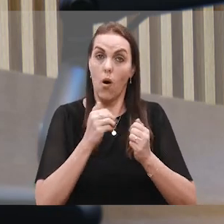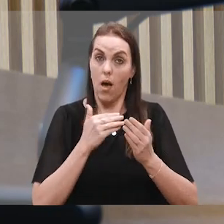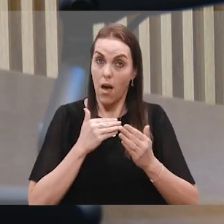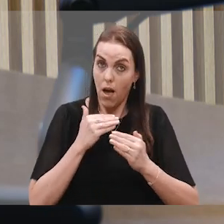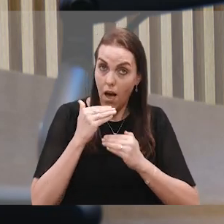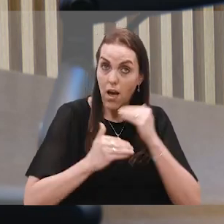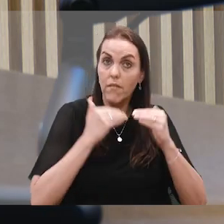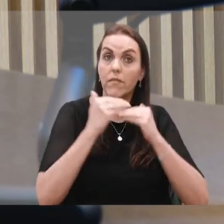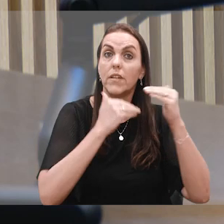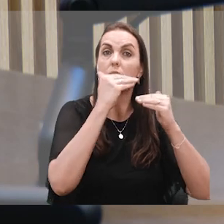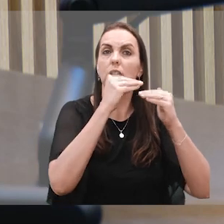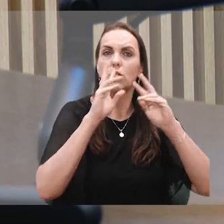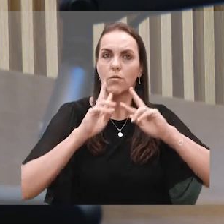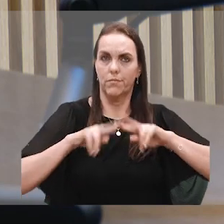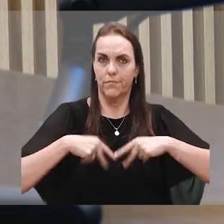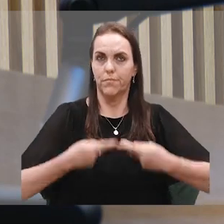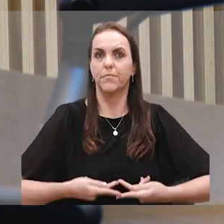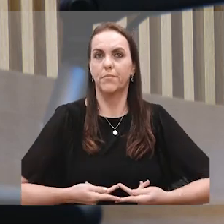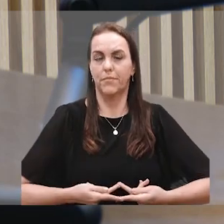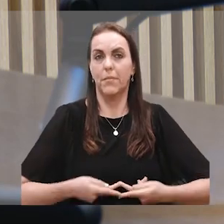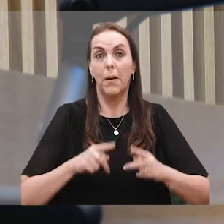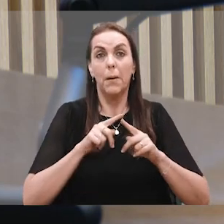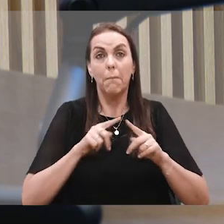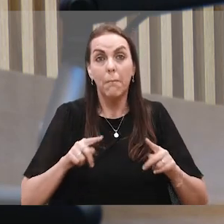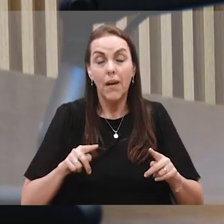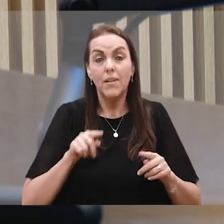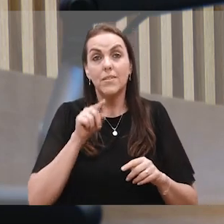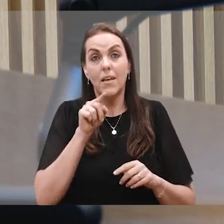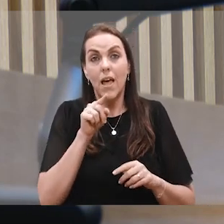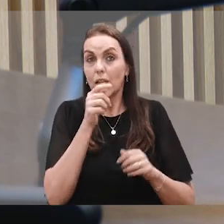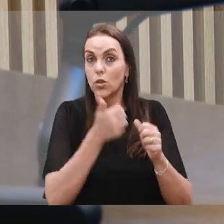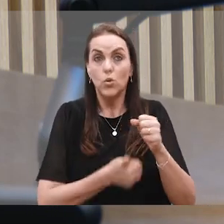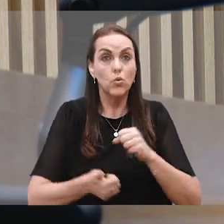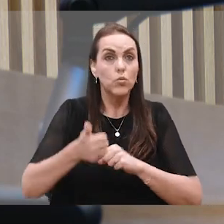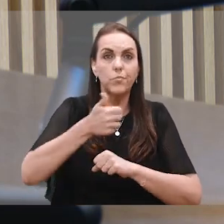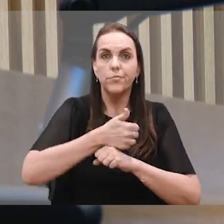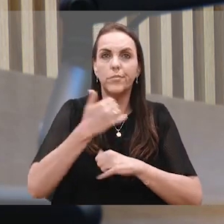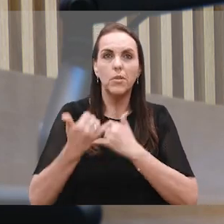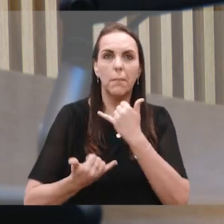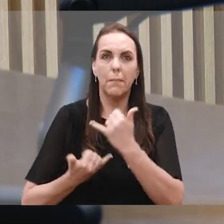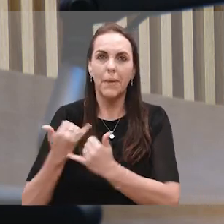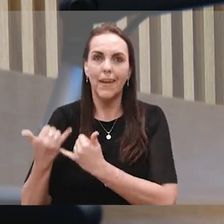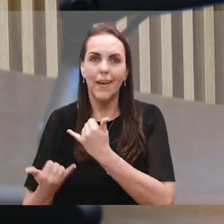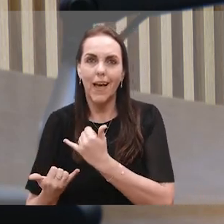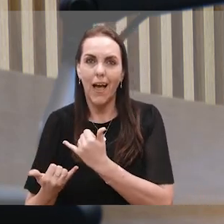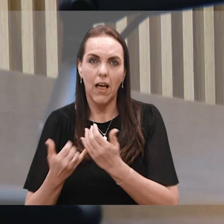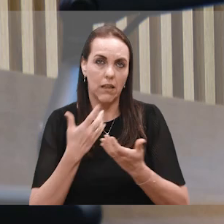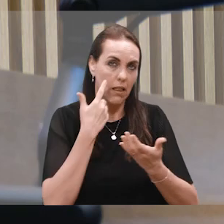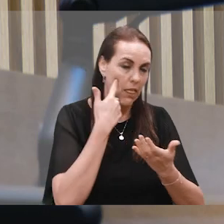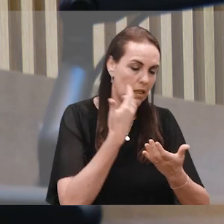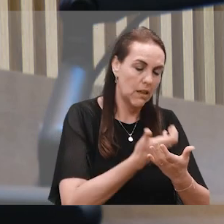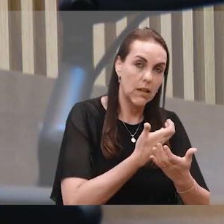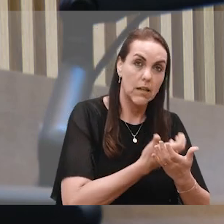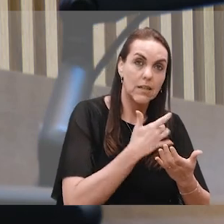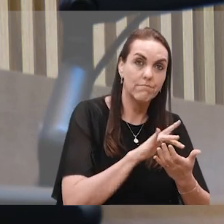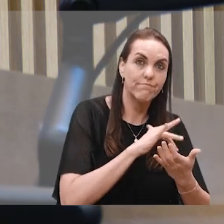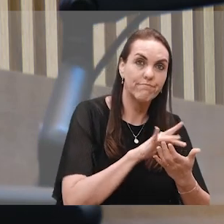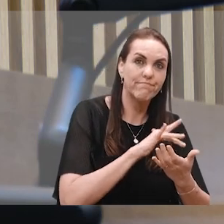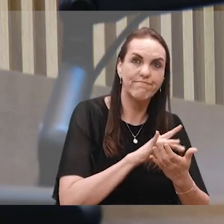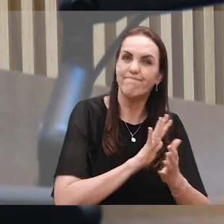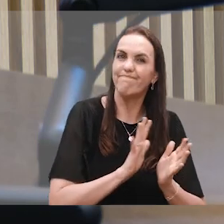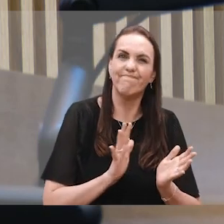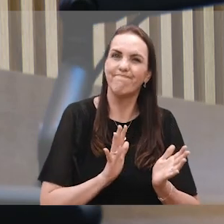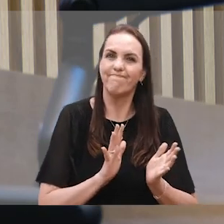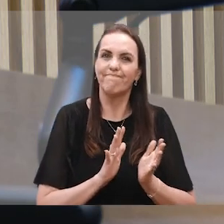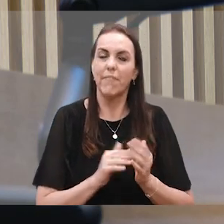isso é um avanço para a humanidade. Só que é isso, não dá para substituir o brincar com viver no celular. Eu